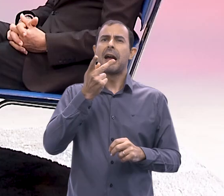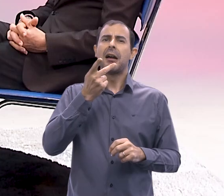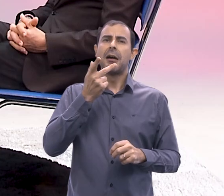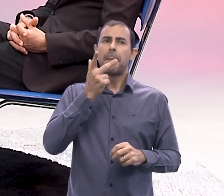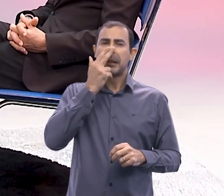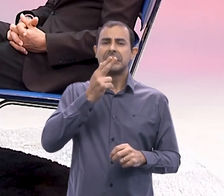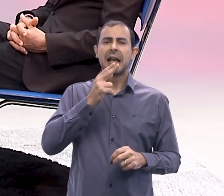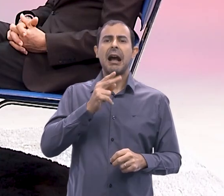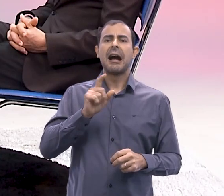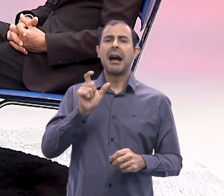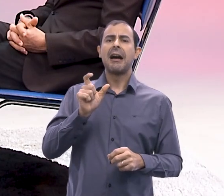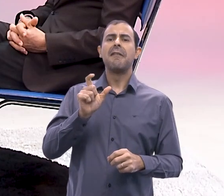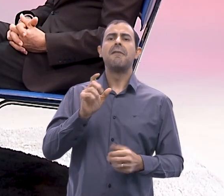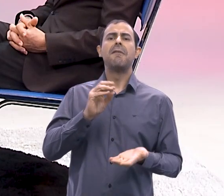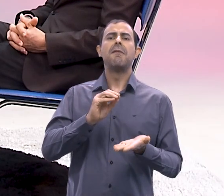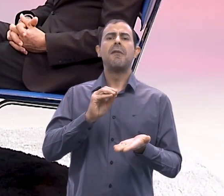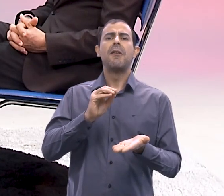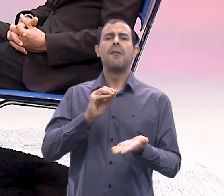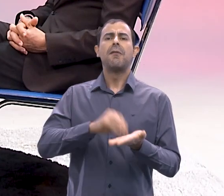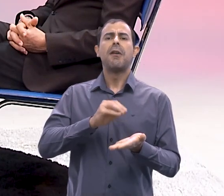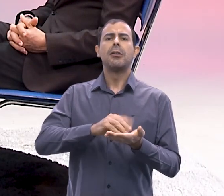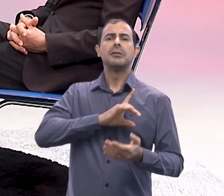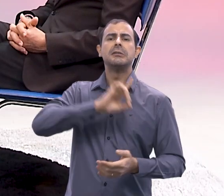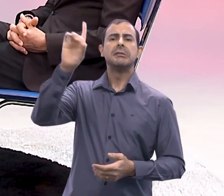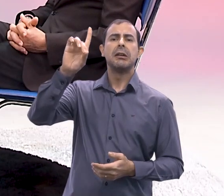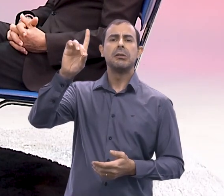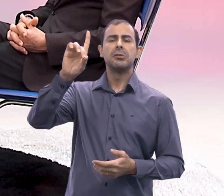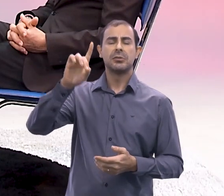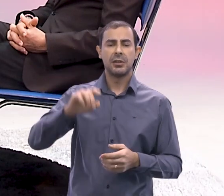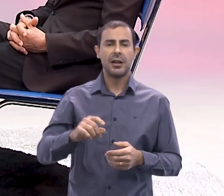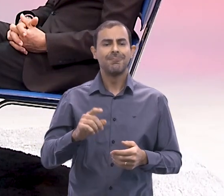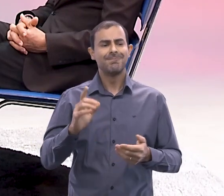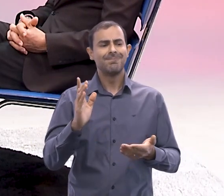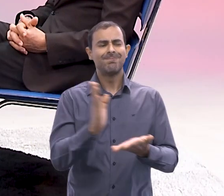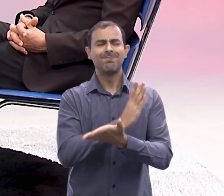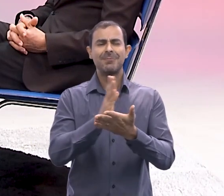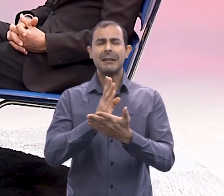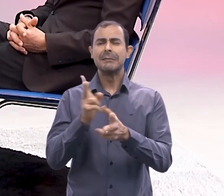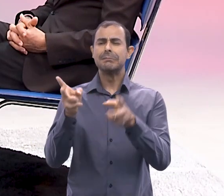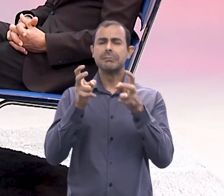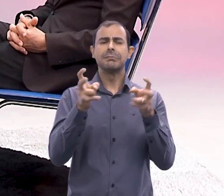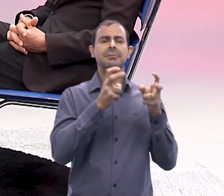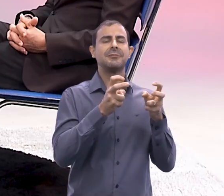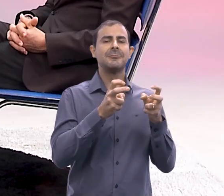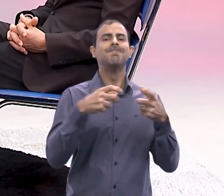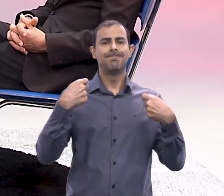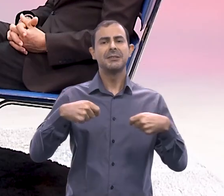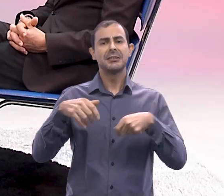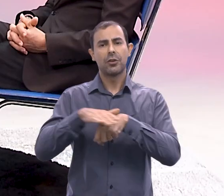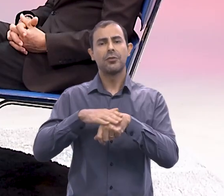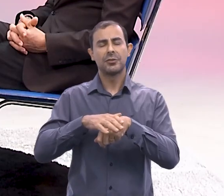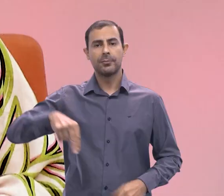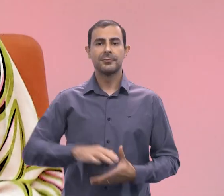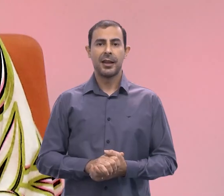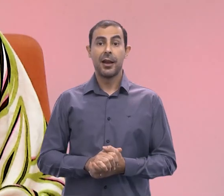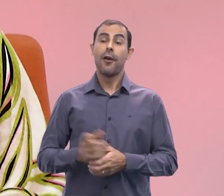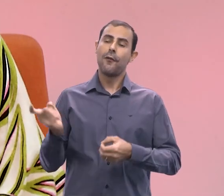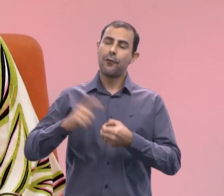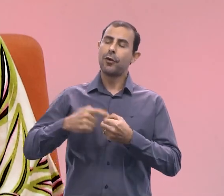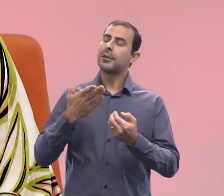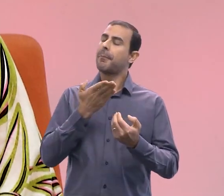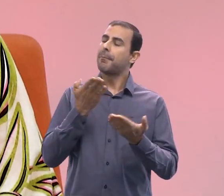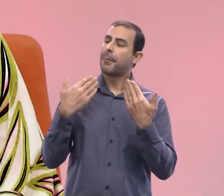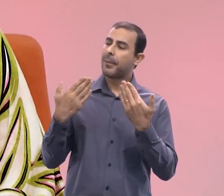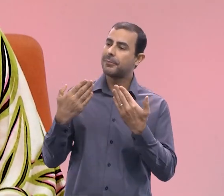faltou Deus. É uma coisa que a gente escuta em alguns ambientes e realmente a gente precisa falar sobre isso. Em relação a